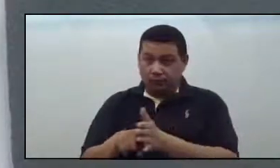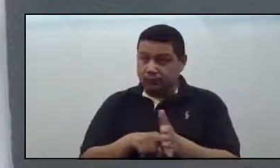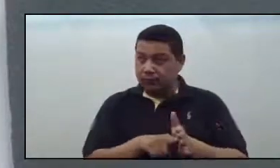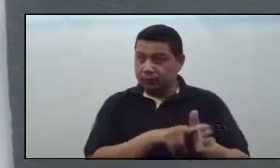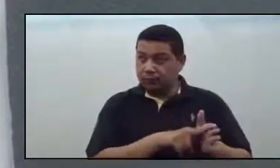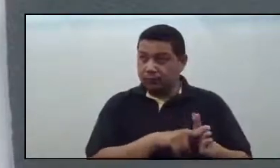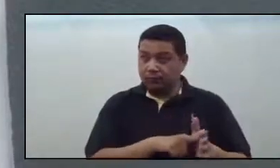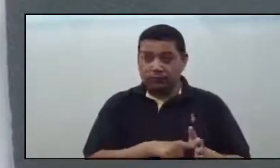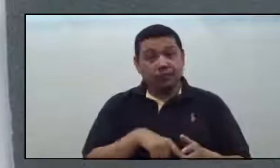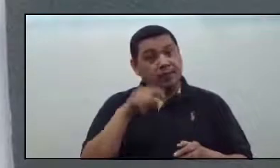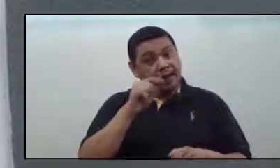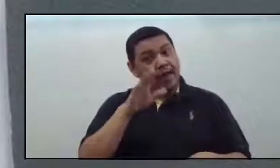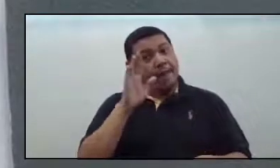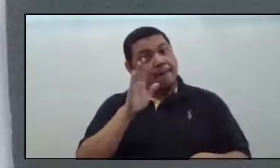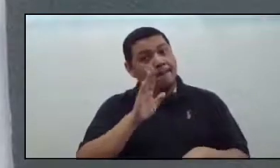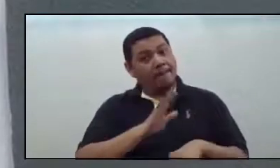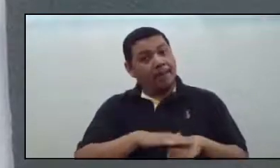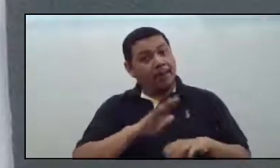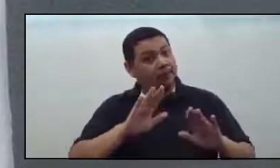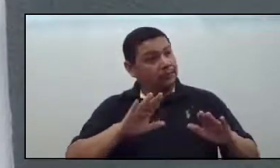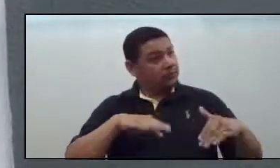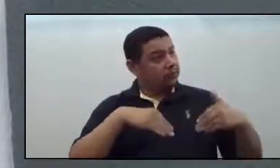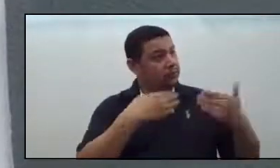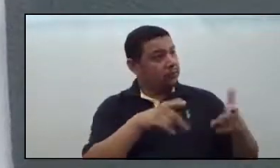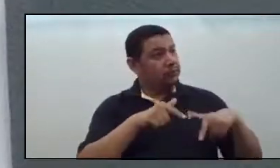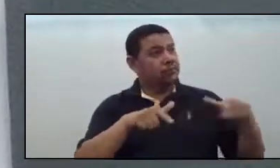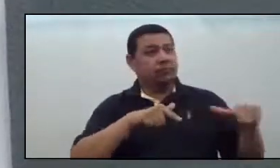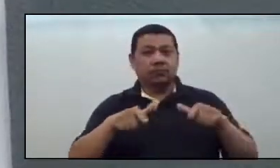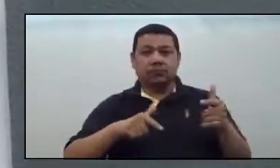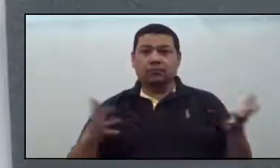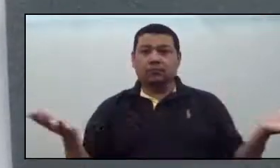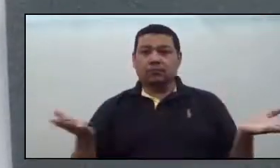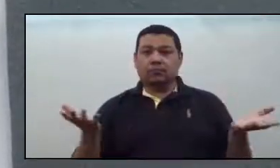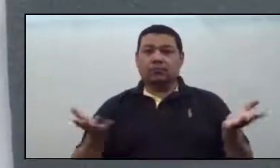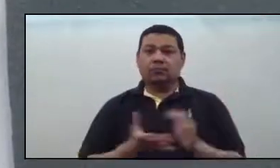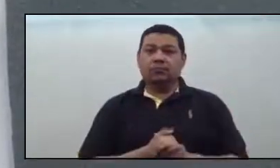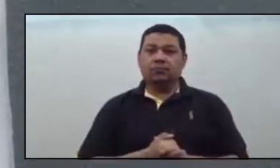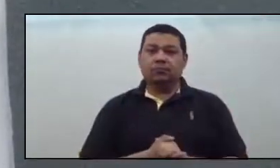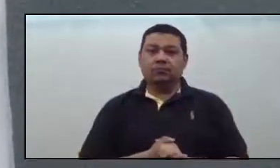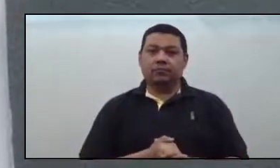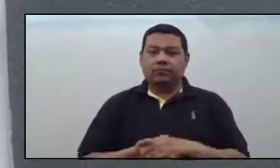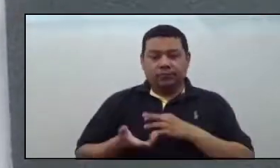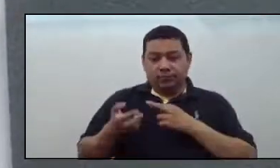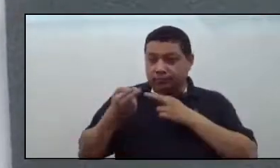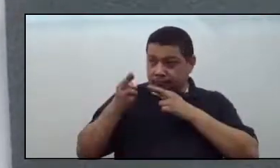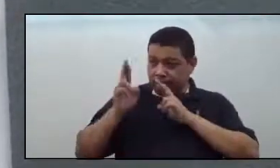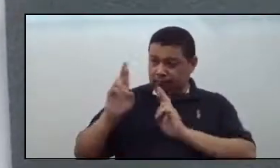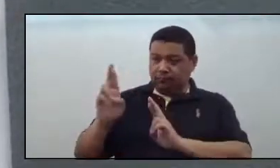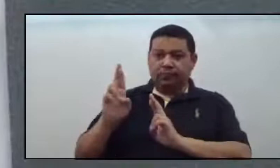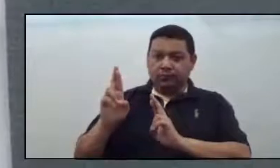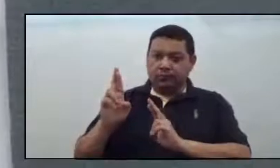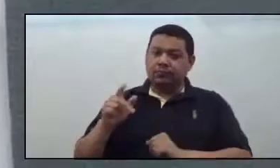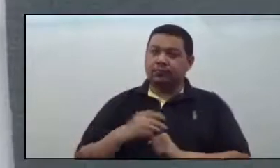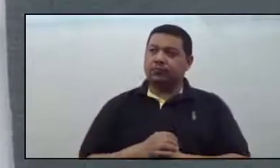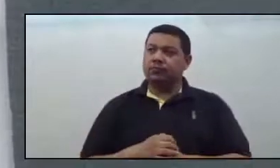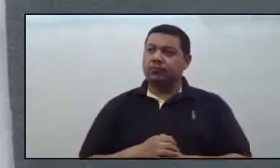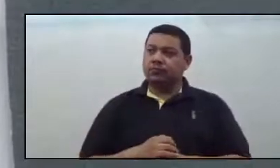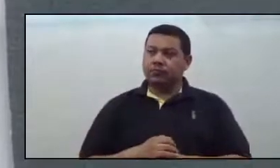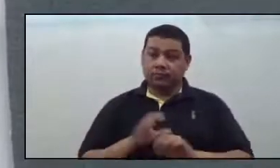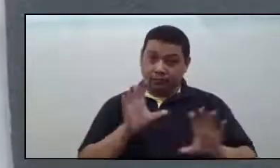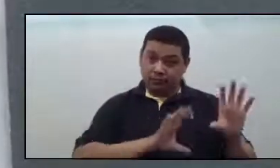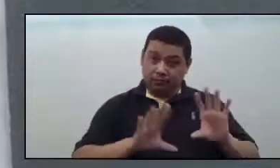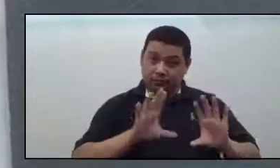o setor que mais emprega na atualidade. Então, esperamos realmente que o sistema